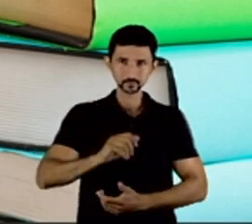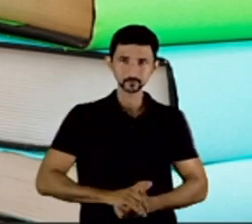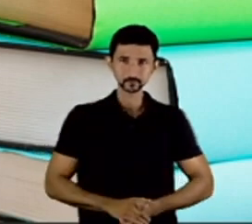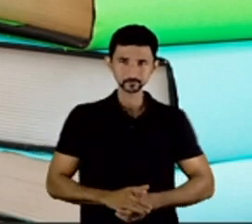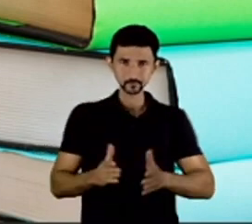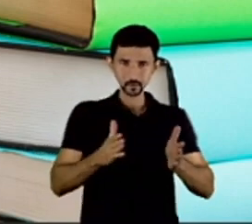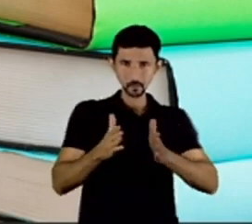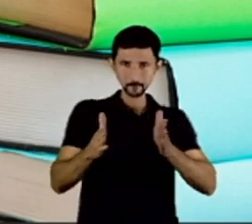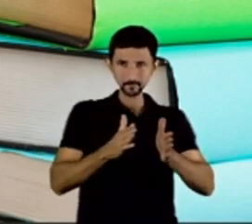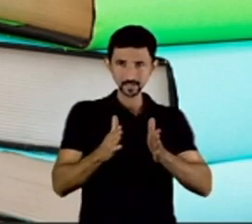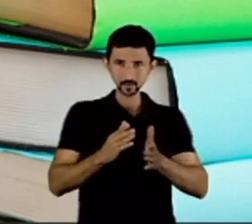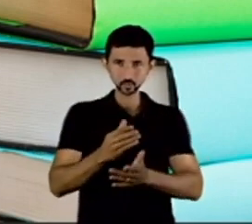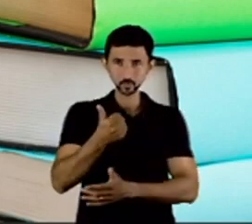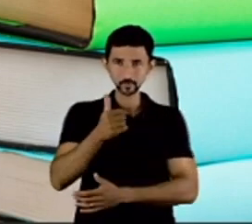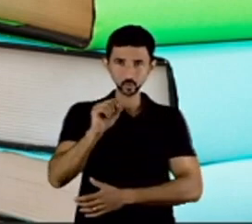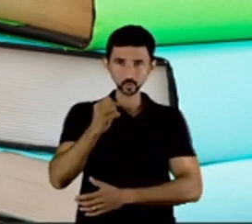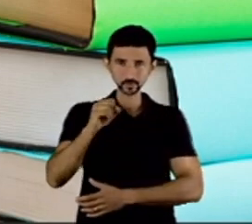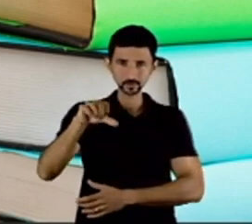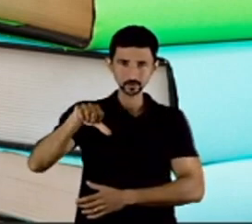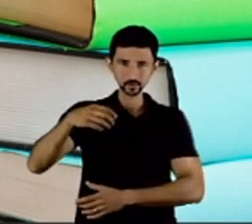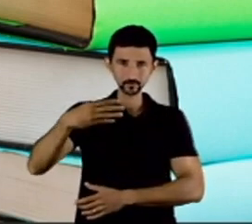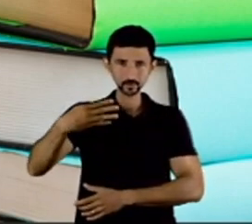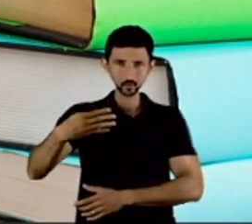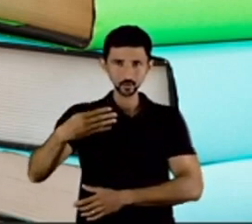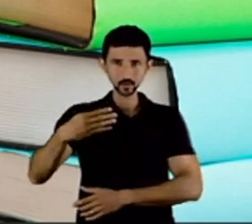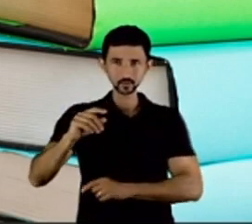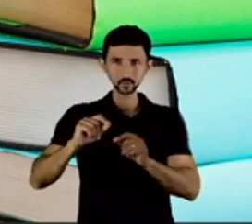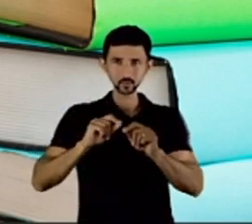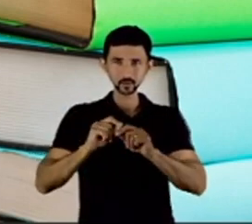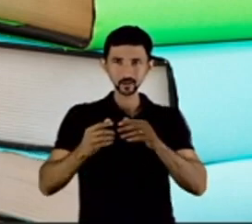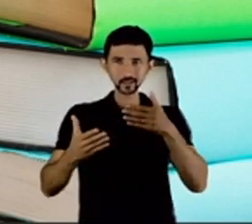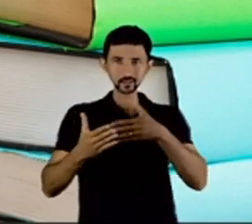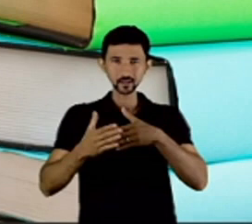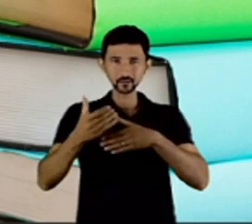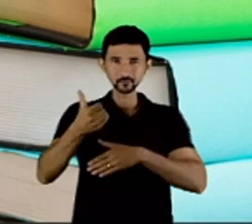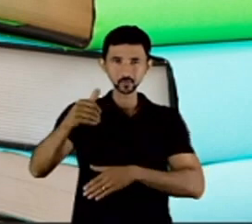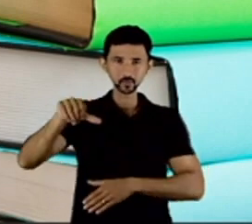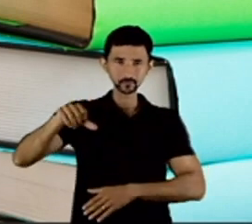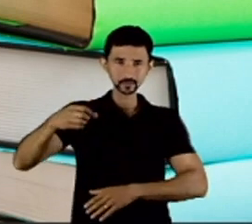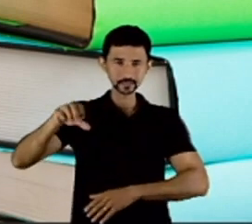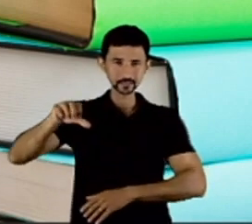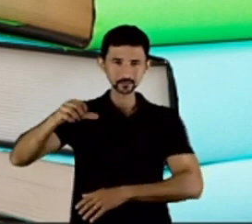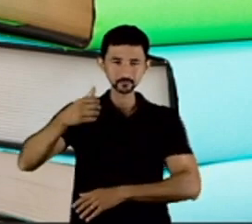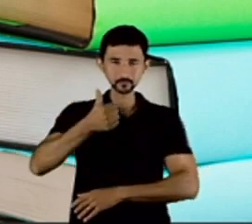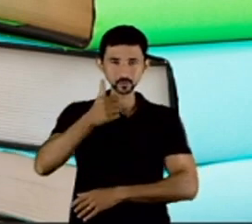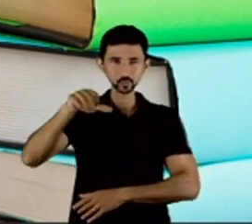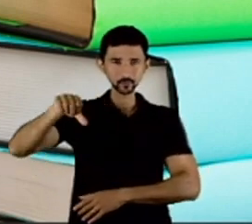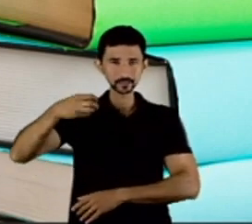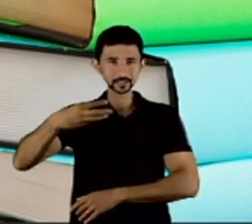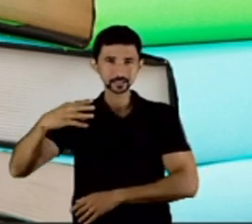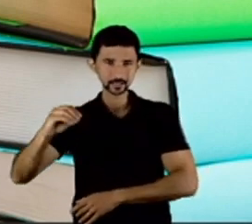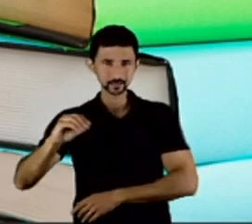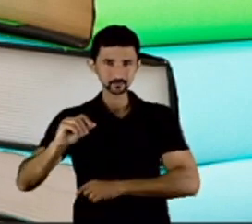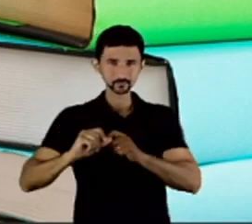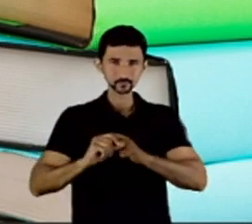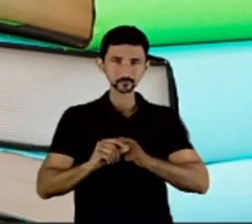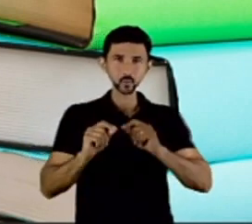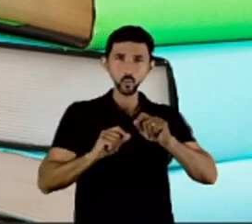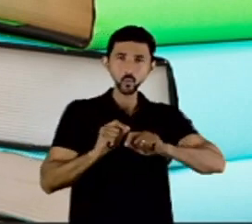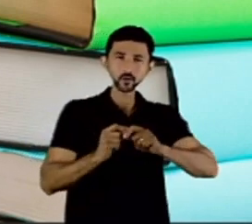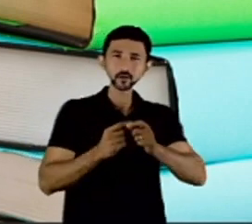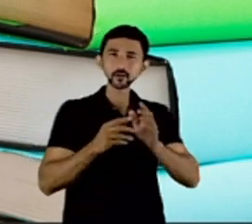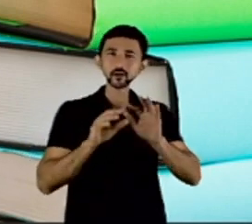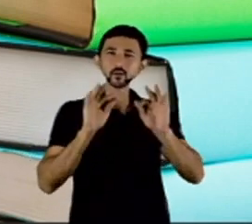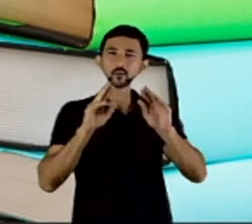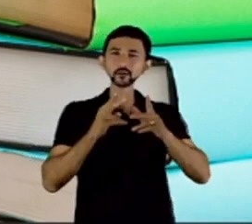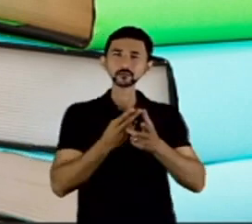1930, tá? Primeiro, o que é uma república? Vamos entender, para a gente poder entender o termo república oligárquica. Uma república